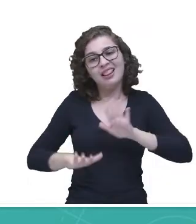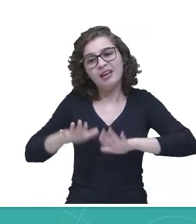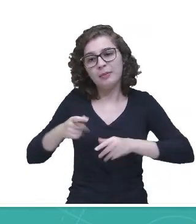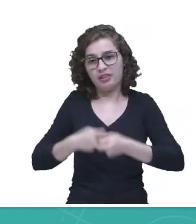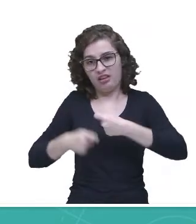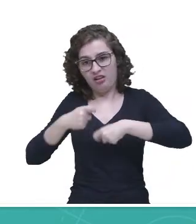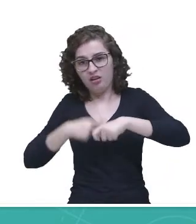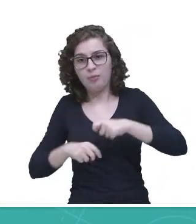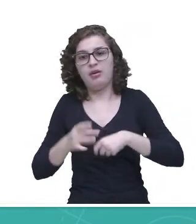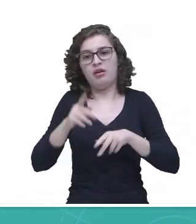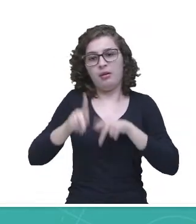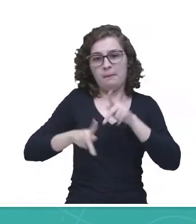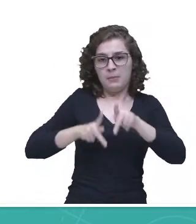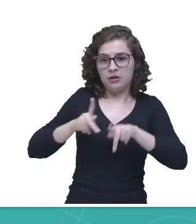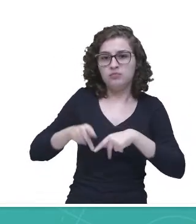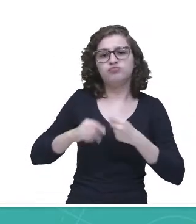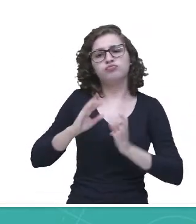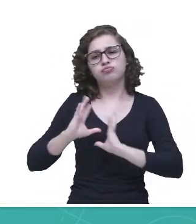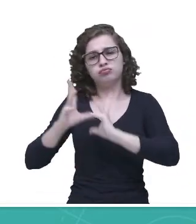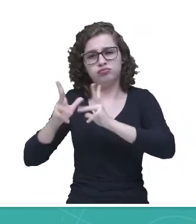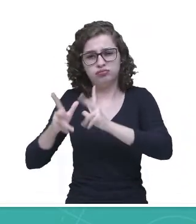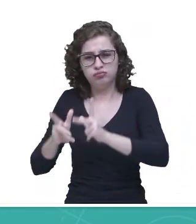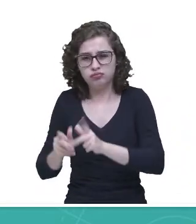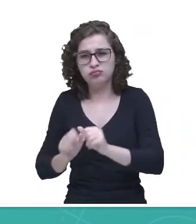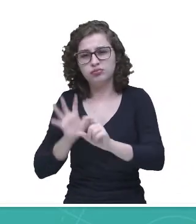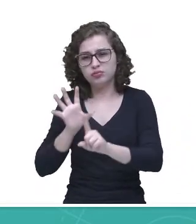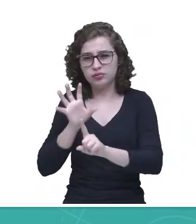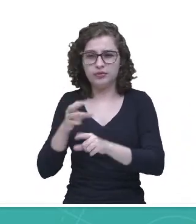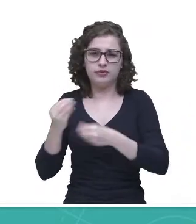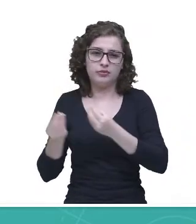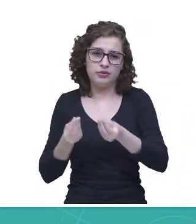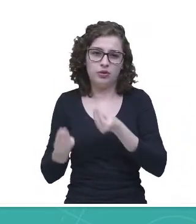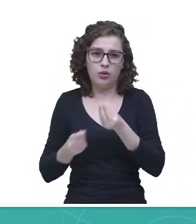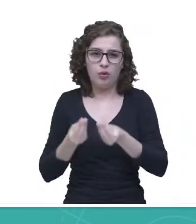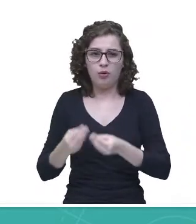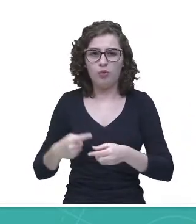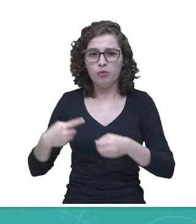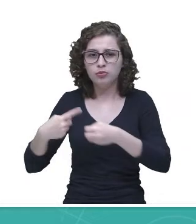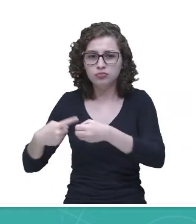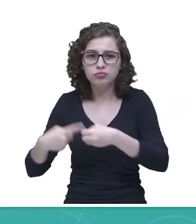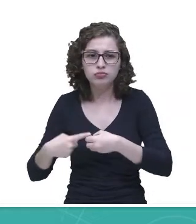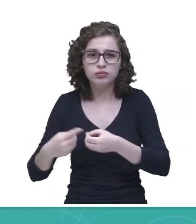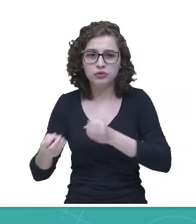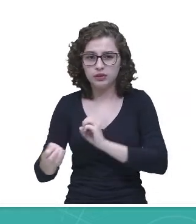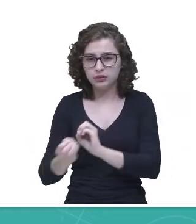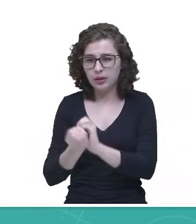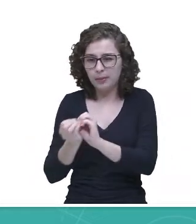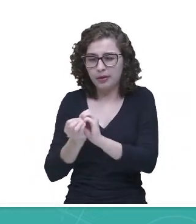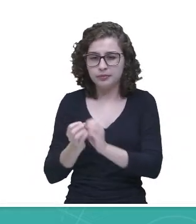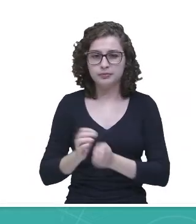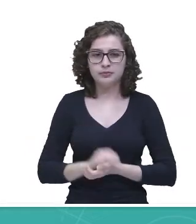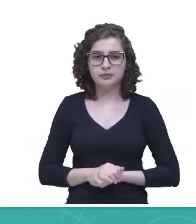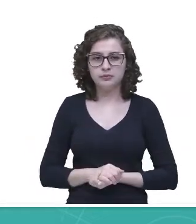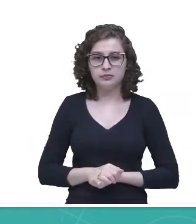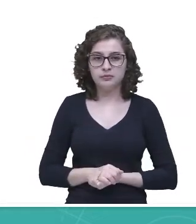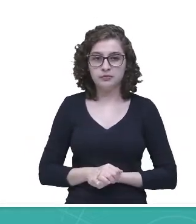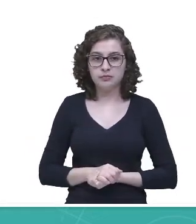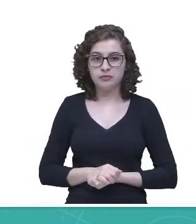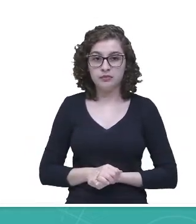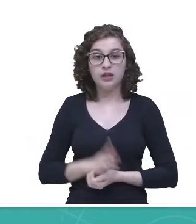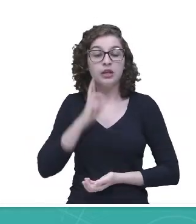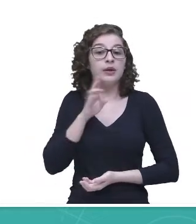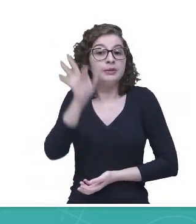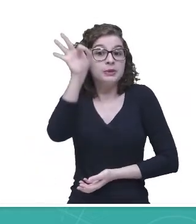econômicas, e ocorre a junção ali de duas ou mais cidades. Então, letra correta aí, alternativa correta, né, vou mostrar aí